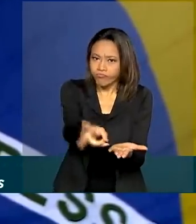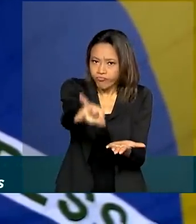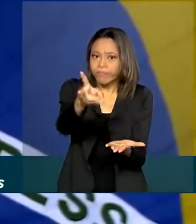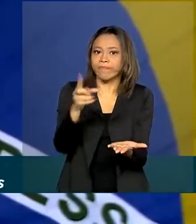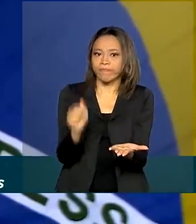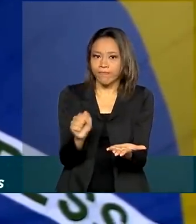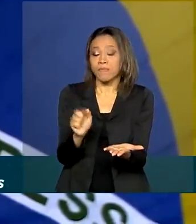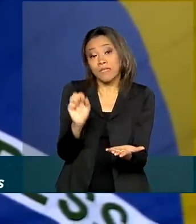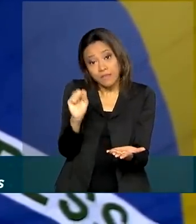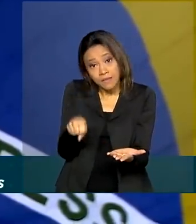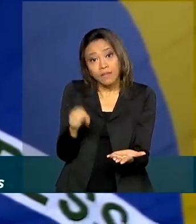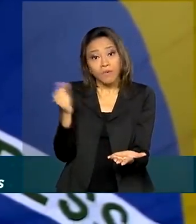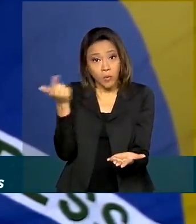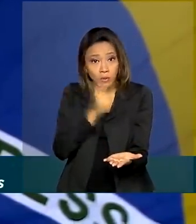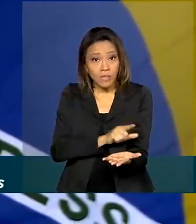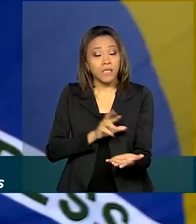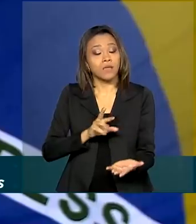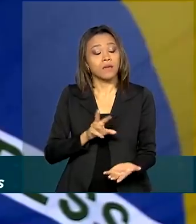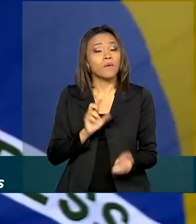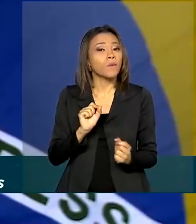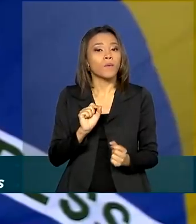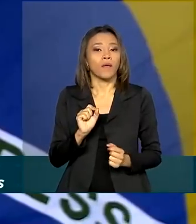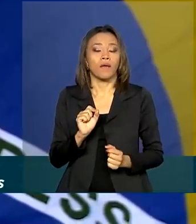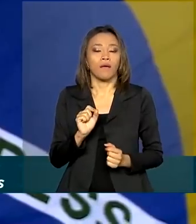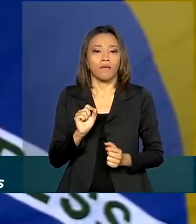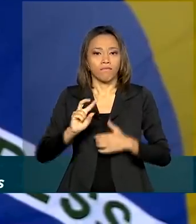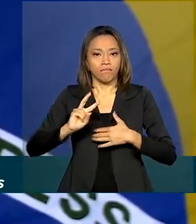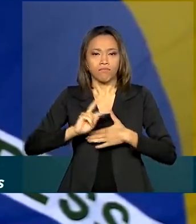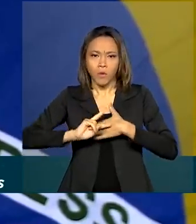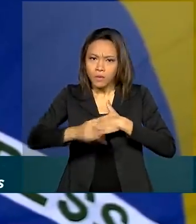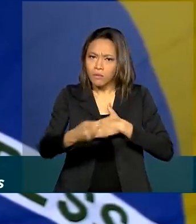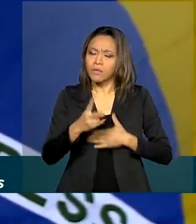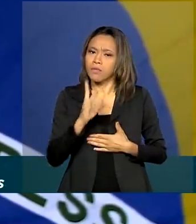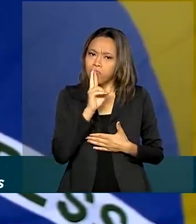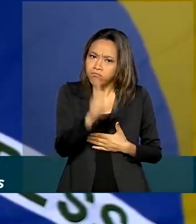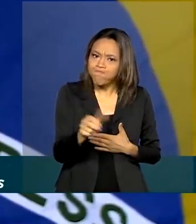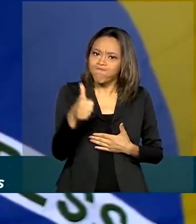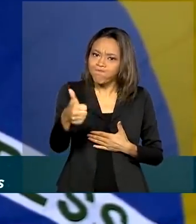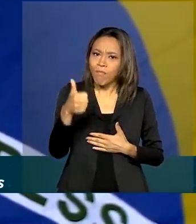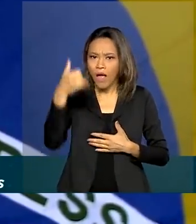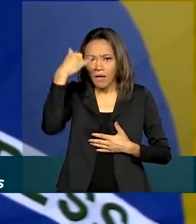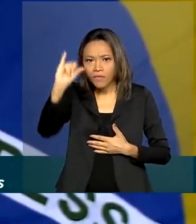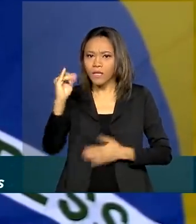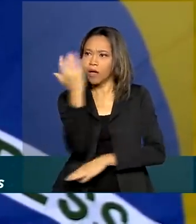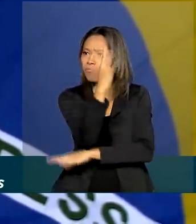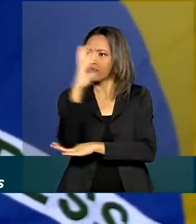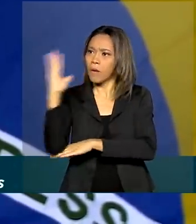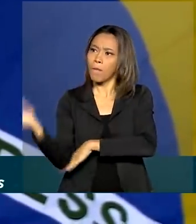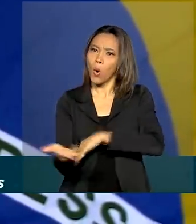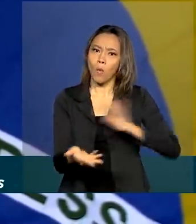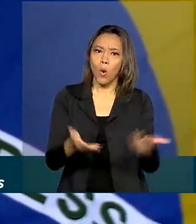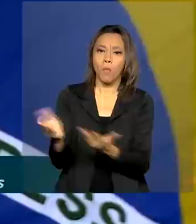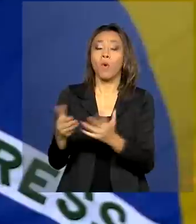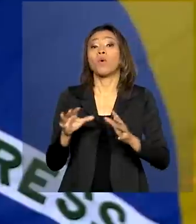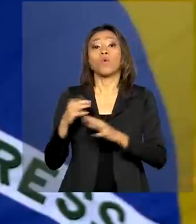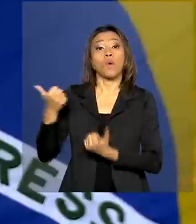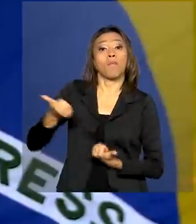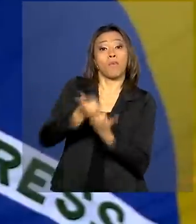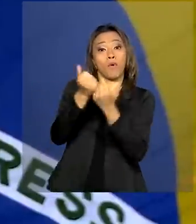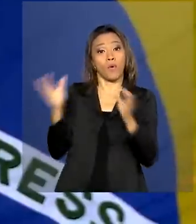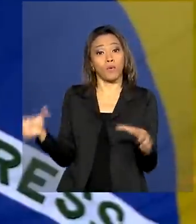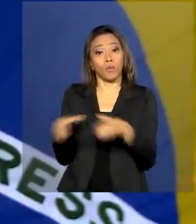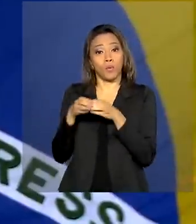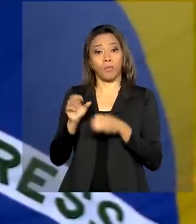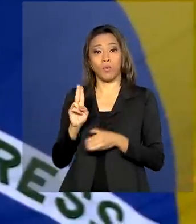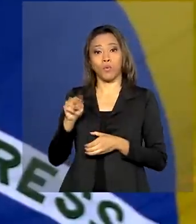conseguimos ter resultados nessa redução do desmatamento, logicamente a cooperação da União Europeia, isso seguro que